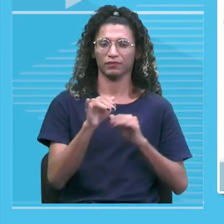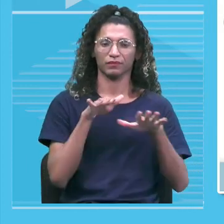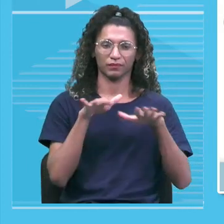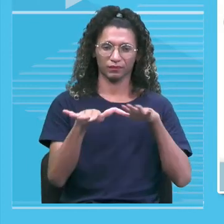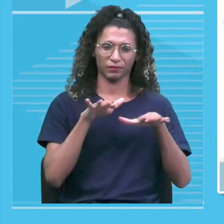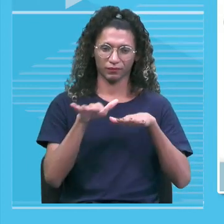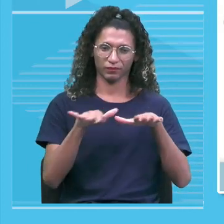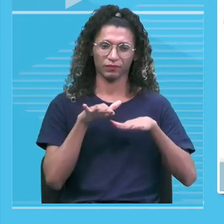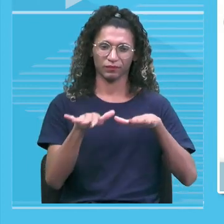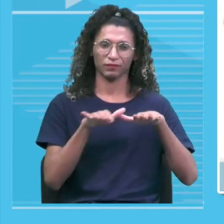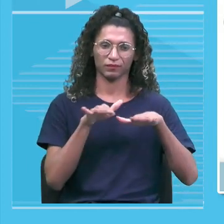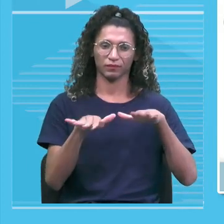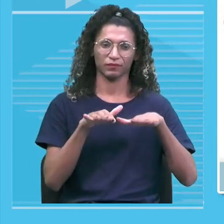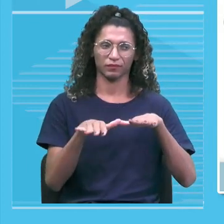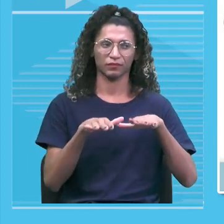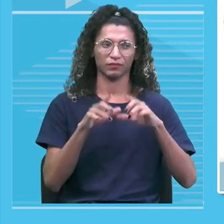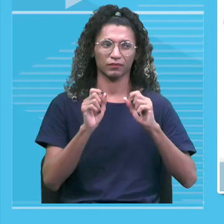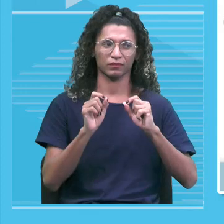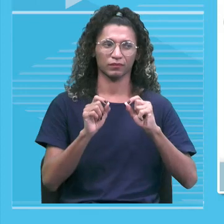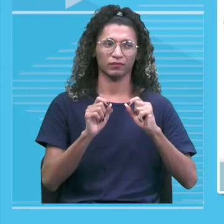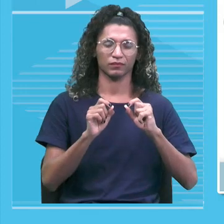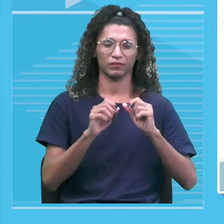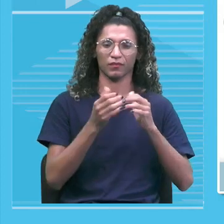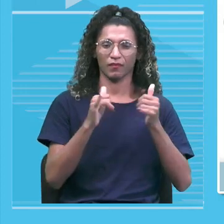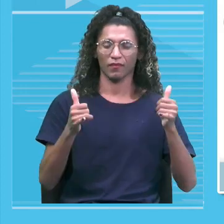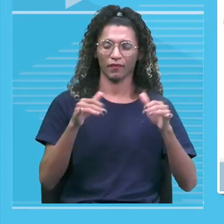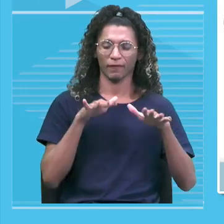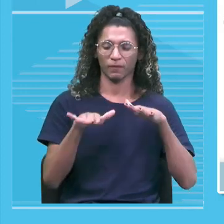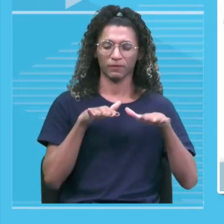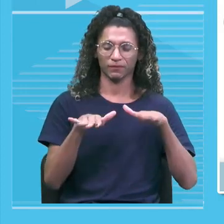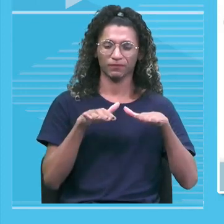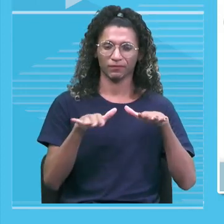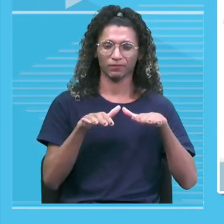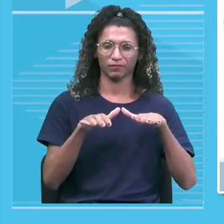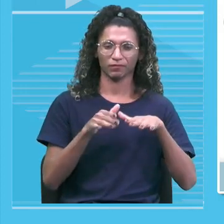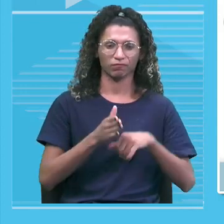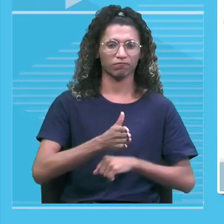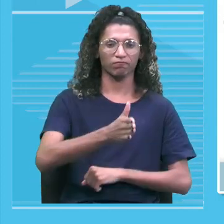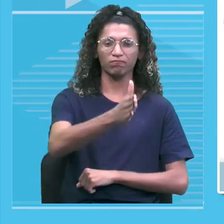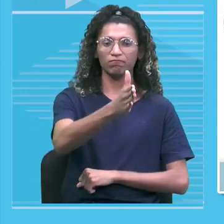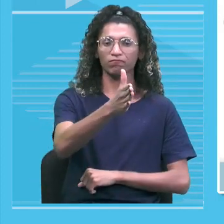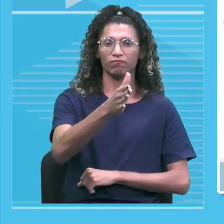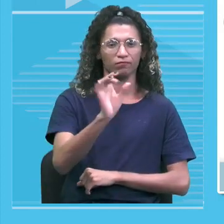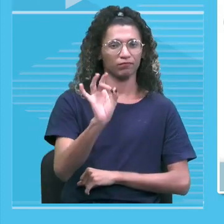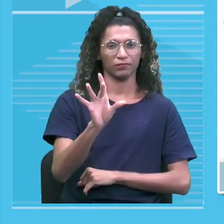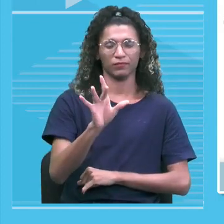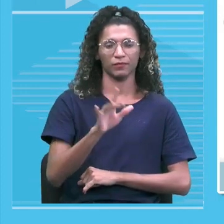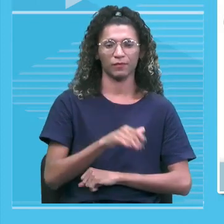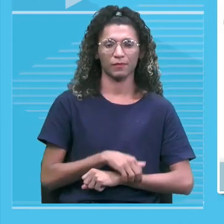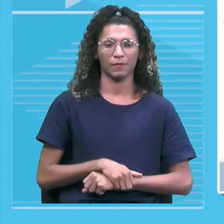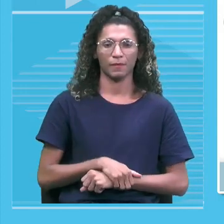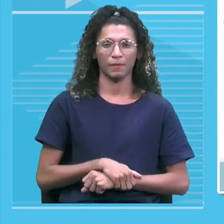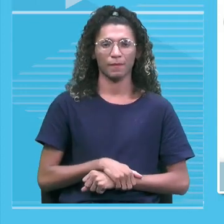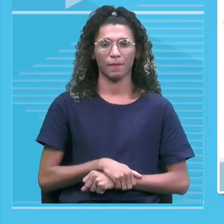movimentar lançar a sua energia numa única direção